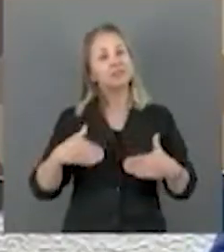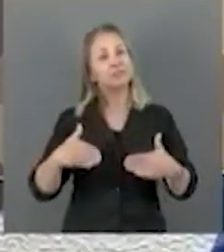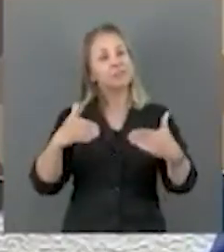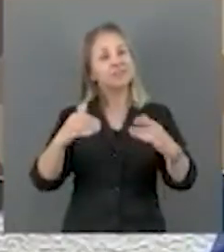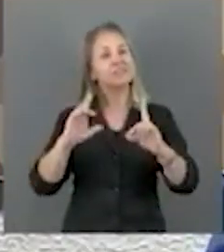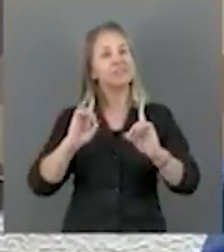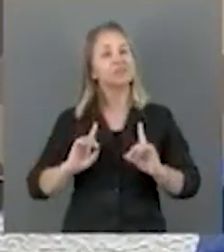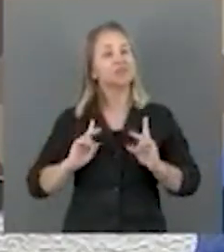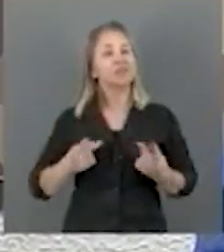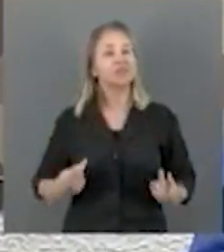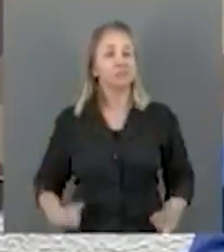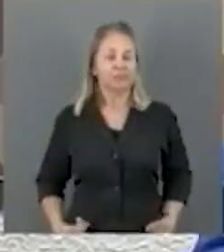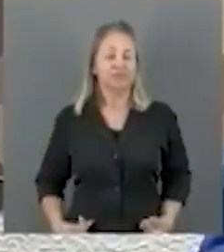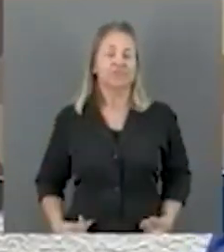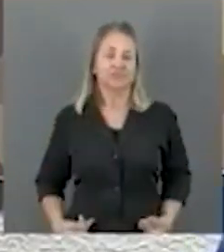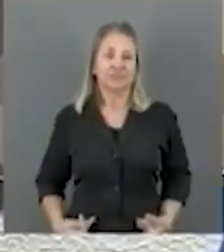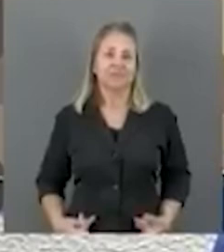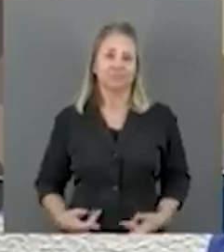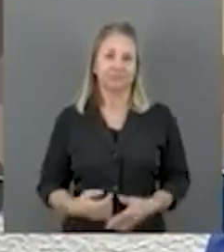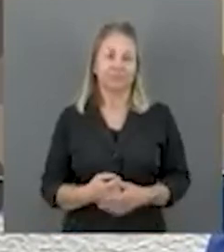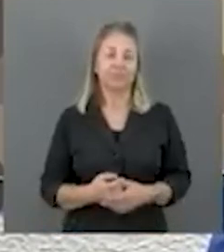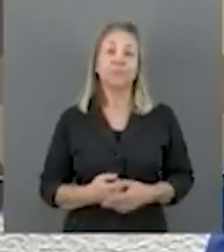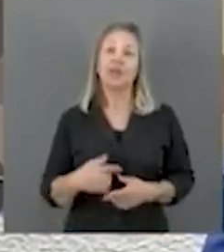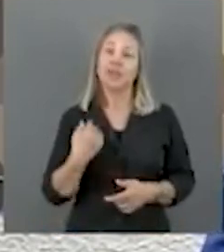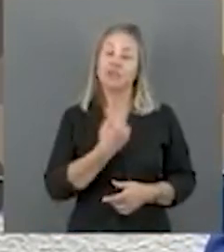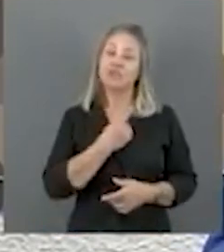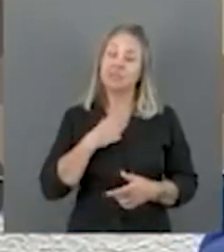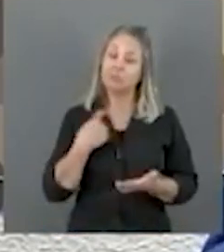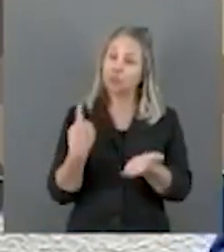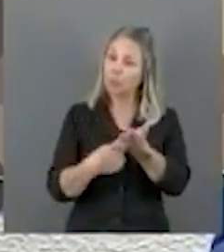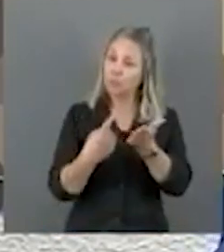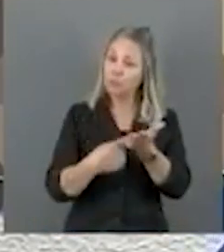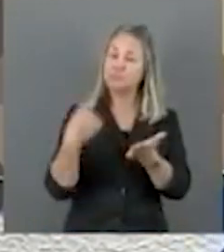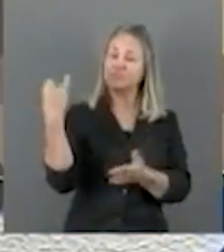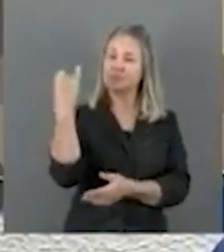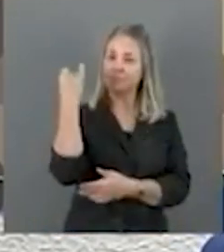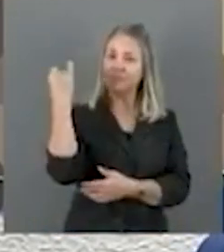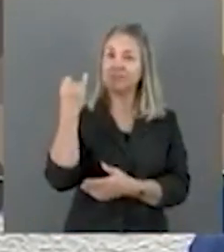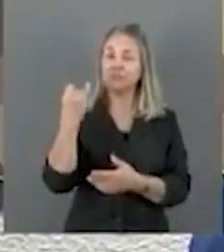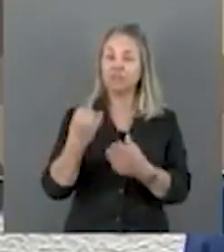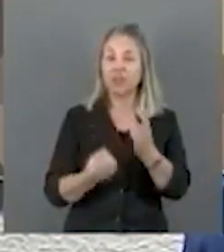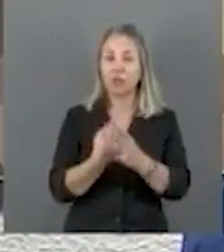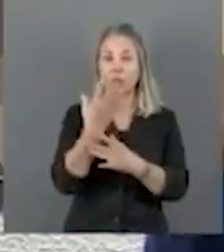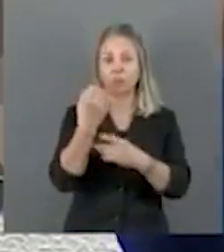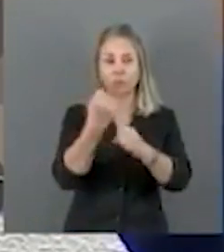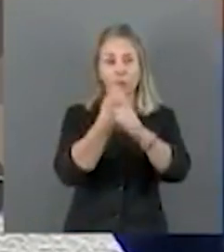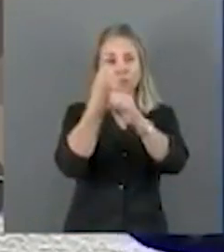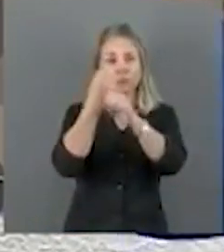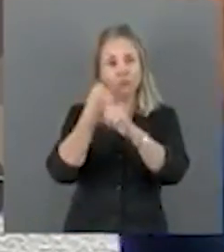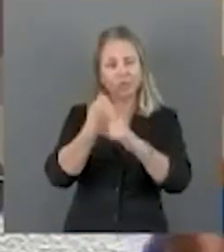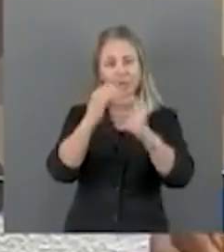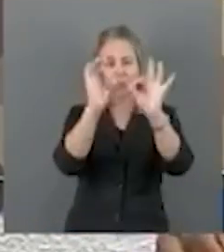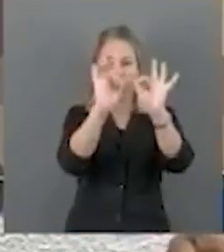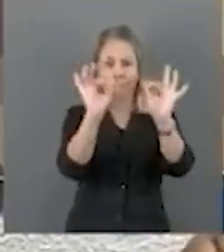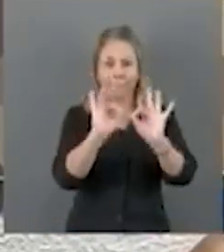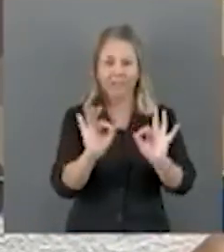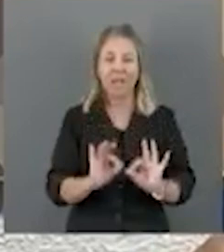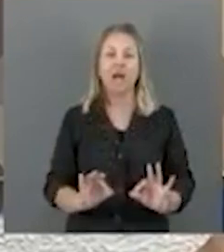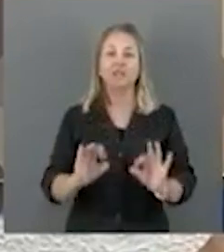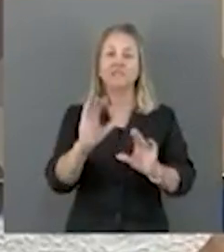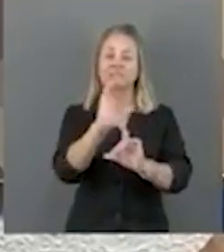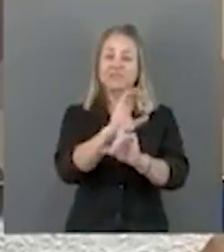e cultura em direitos humanos. Nós temos uma missão muito importante, que é construir primeiro o que a gente chama de um plano de cidadania